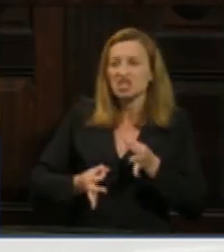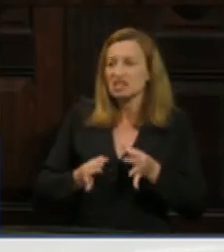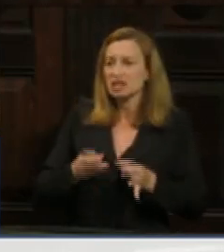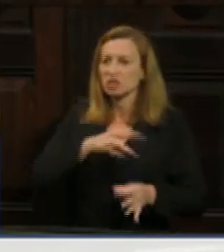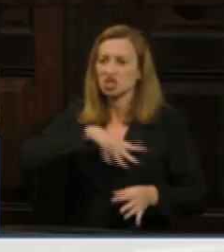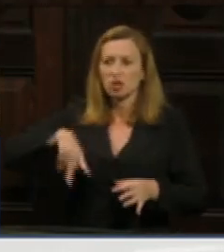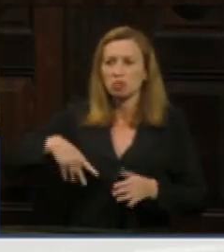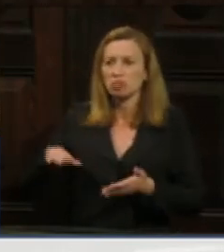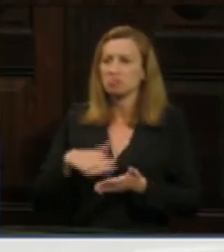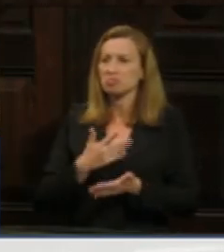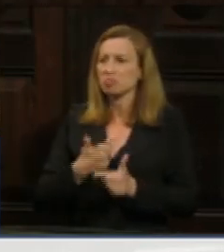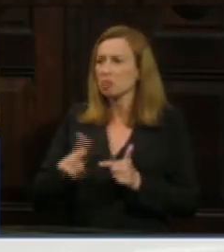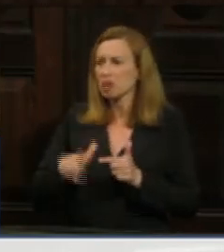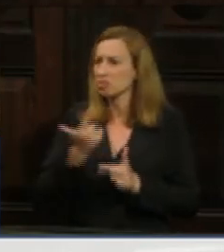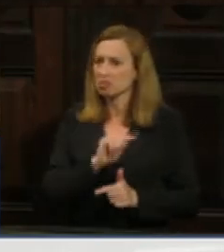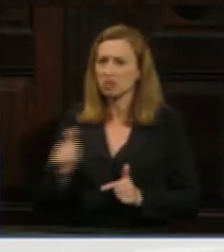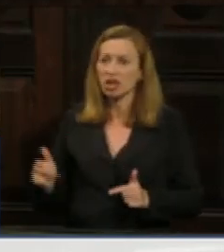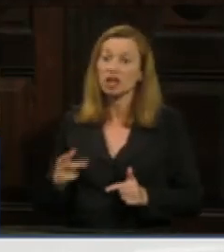nenhuma comiseração